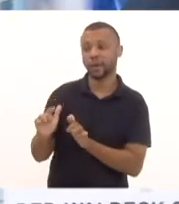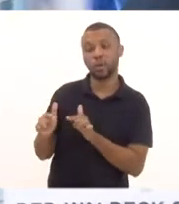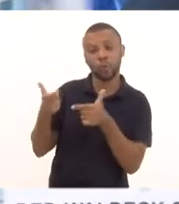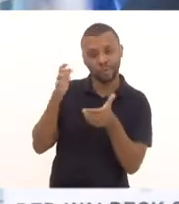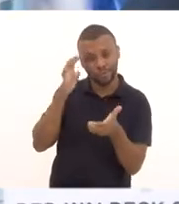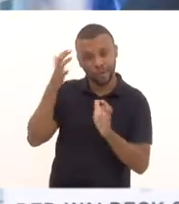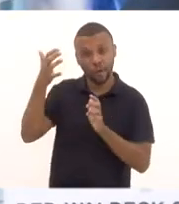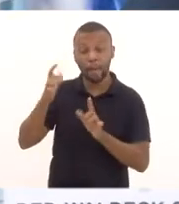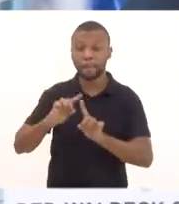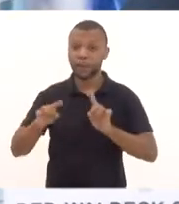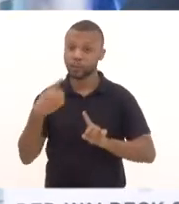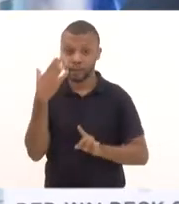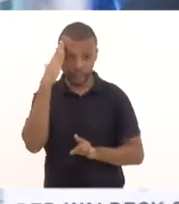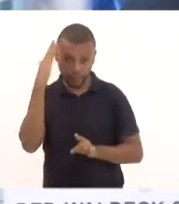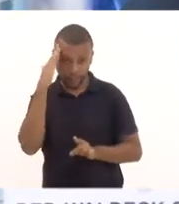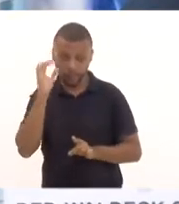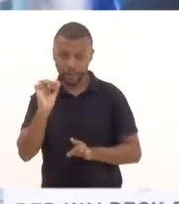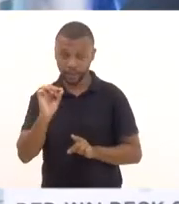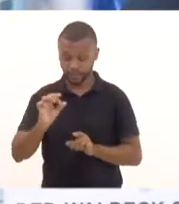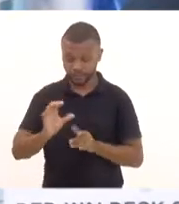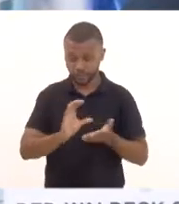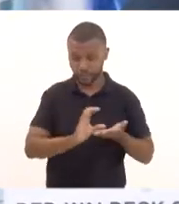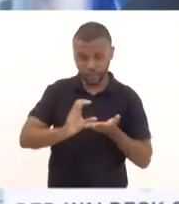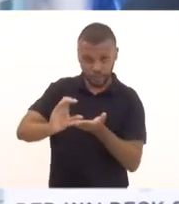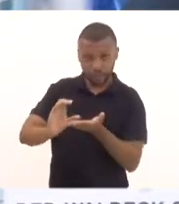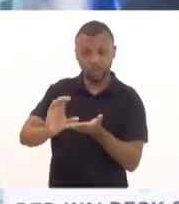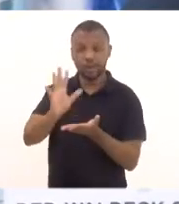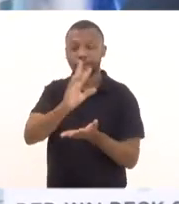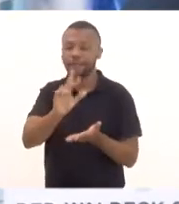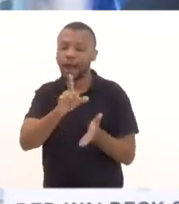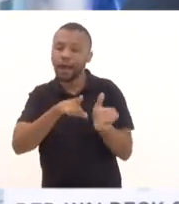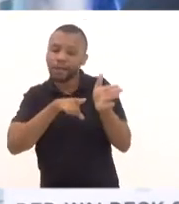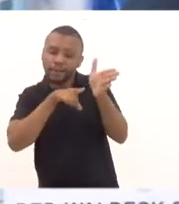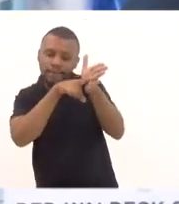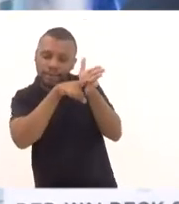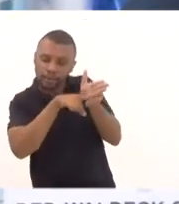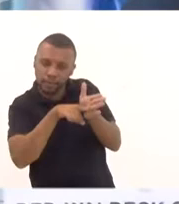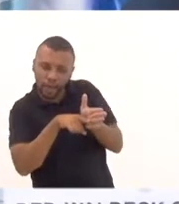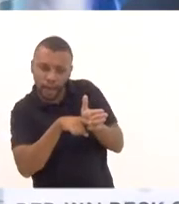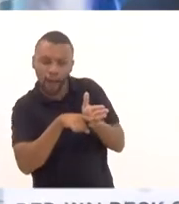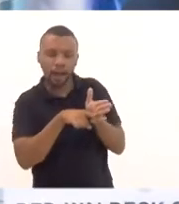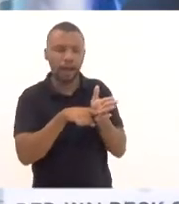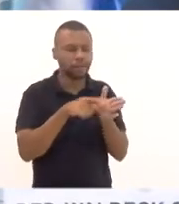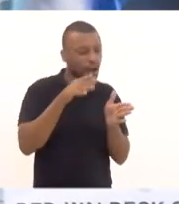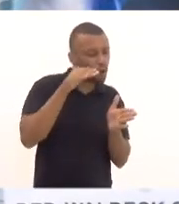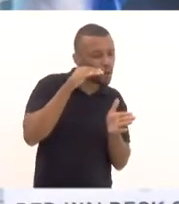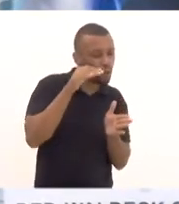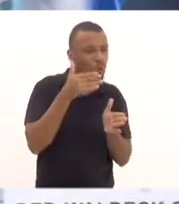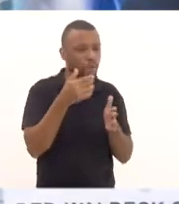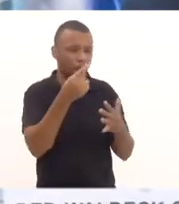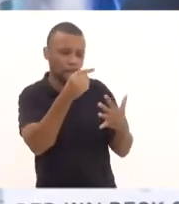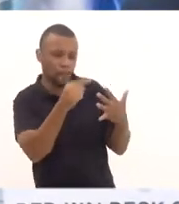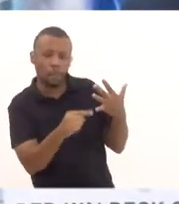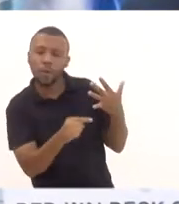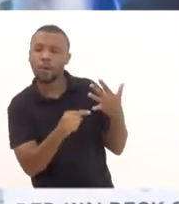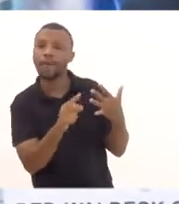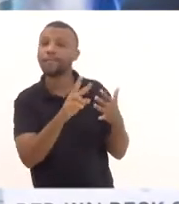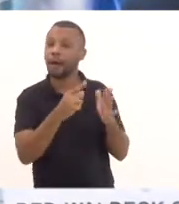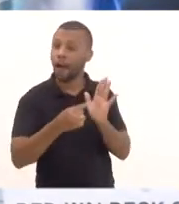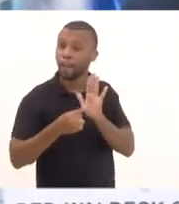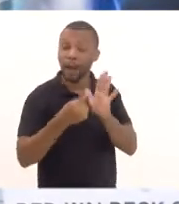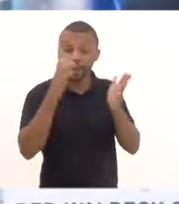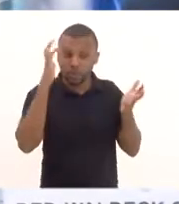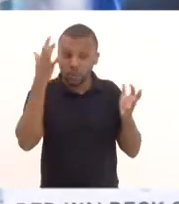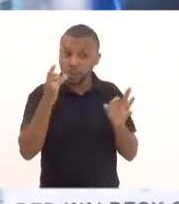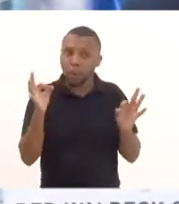sabemos que essa começamos a comissão que vai apurar vai investigar e vamos apontar assim não a solução Total Mas vamos tentar encontrar